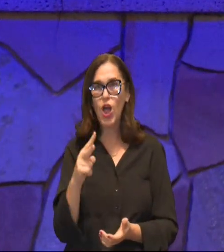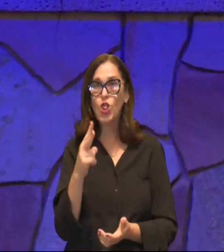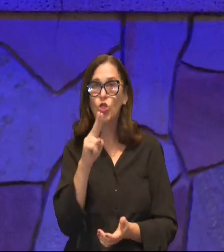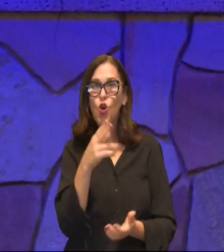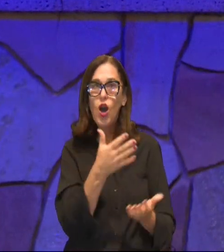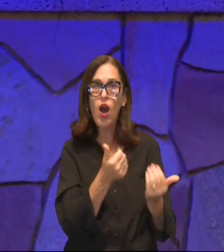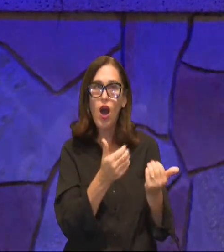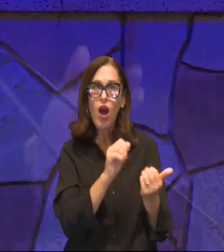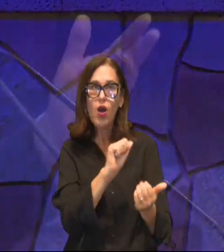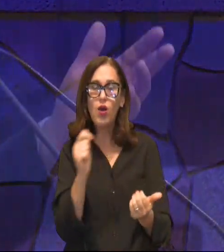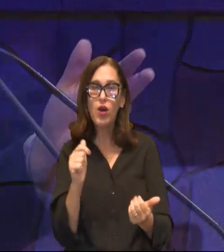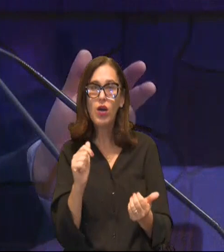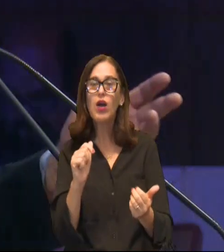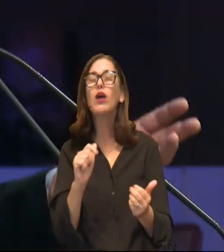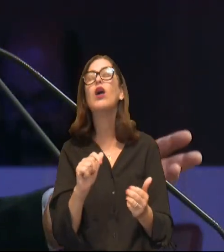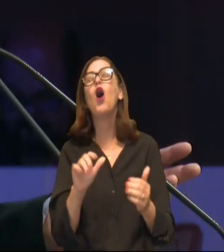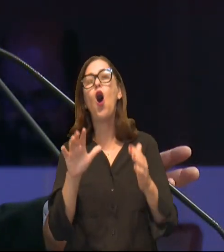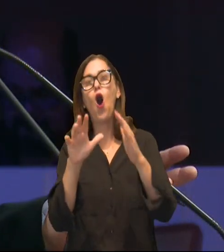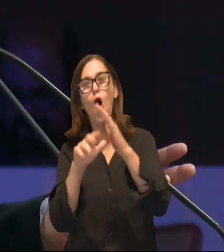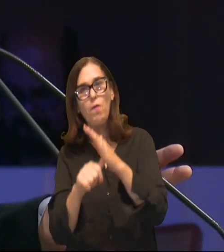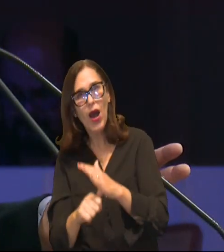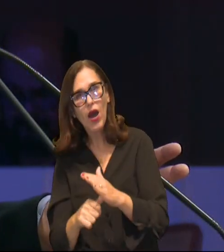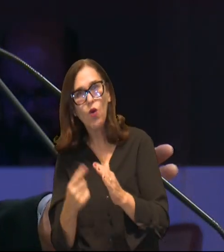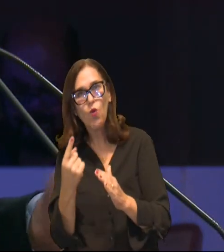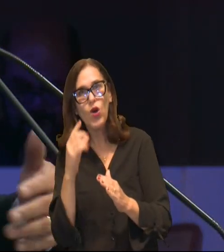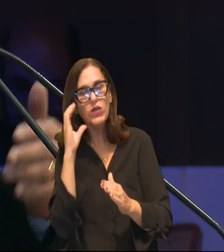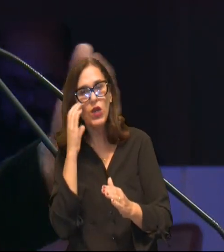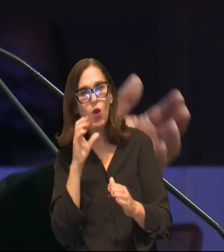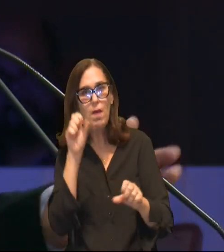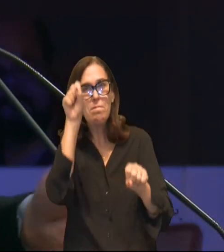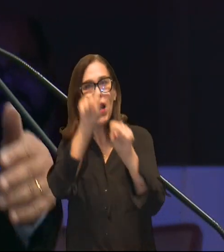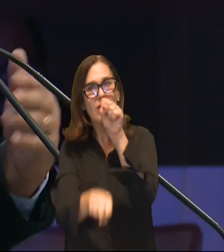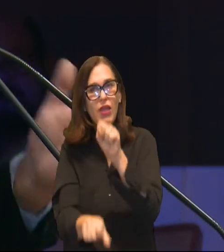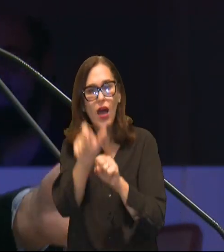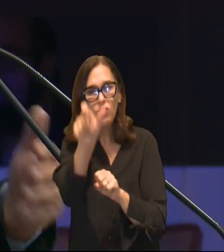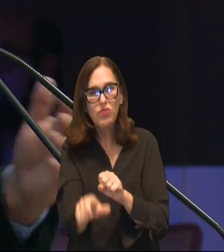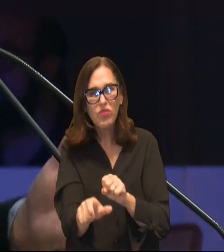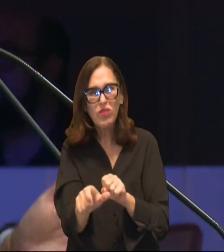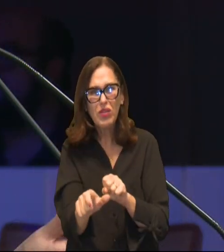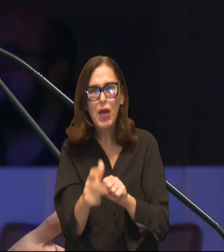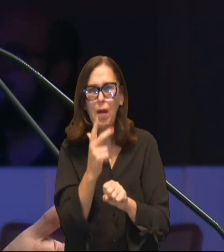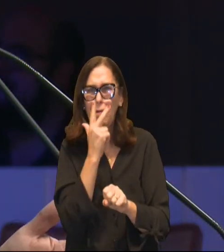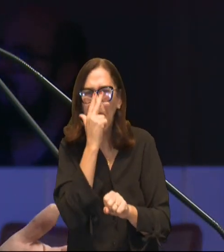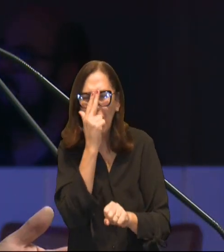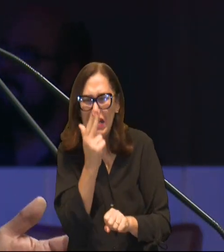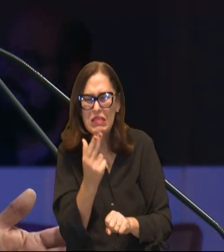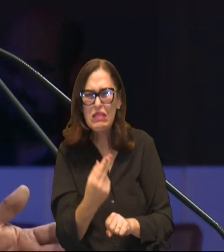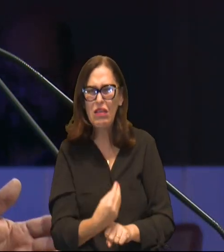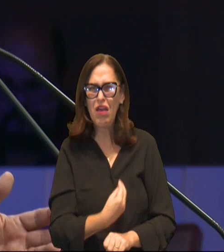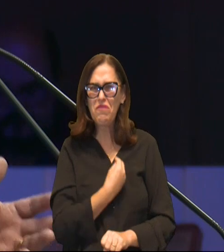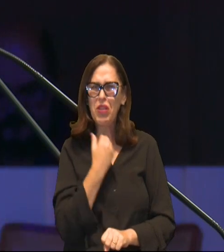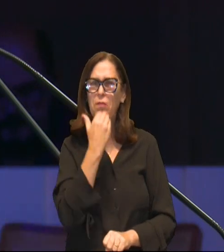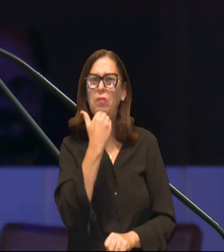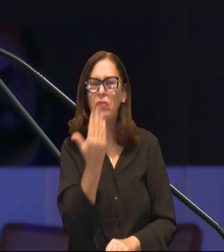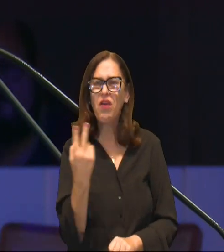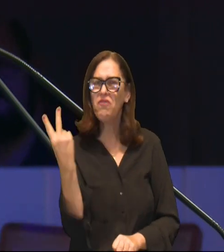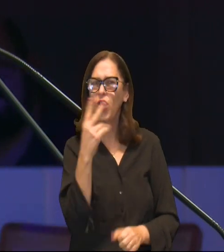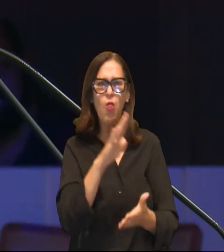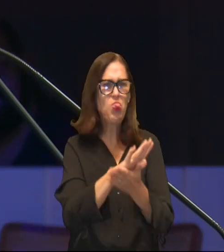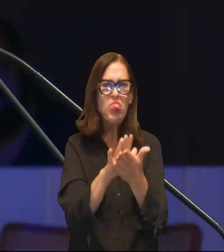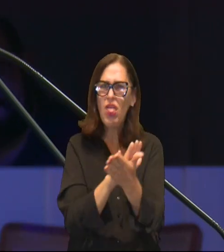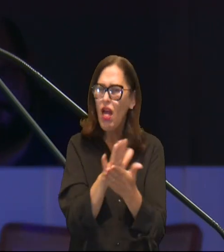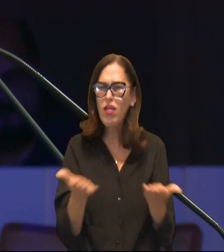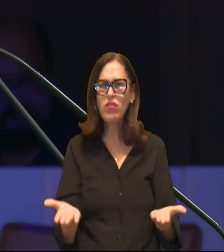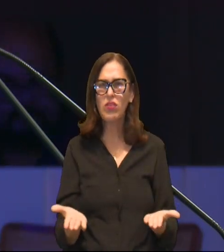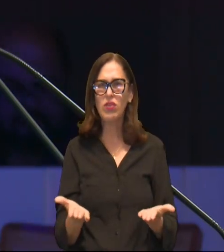adolescentes que por um celular, mais uma vez, tiraram a vida de uma pessoa, como se a vida não valesse absolutamente nada. Continua o